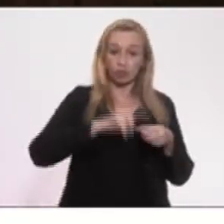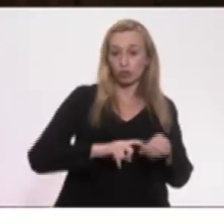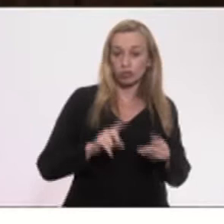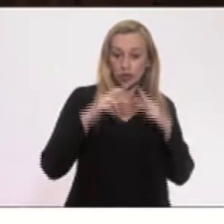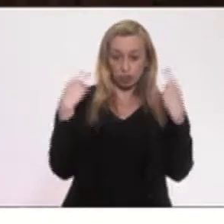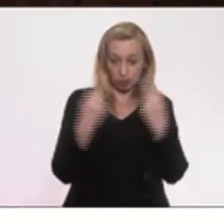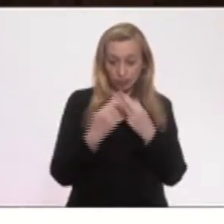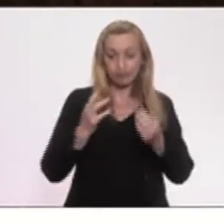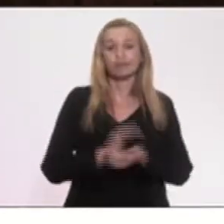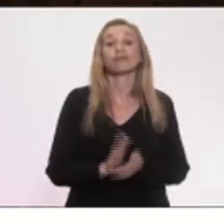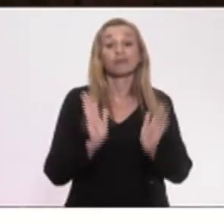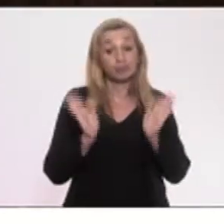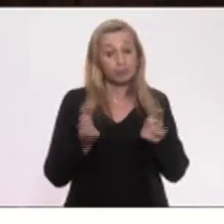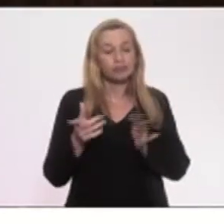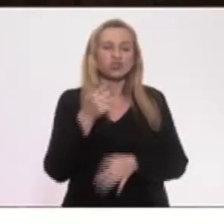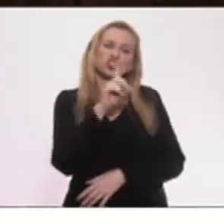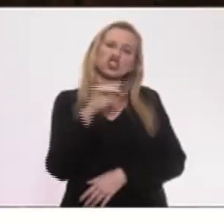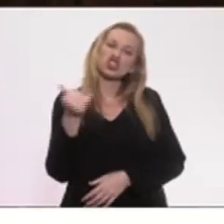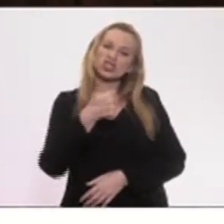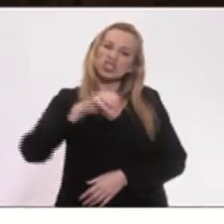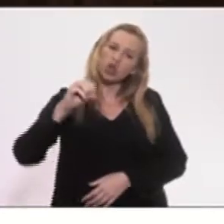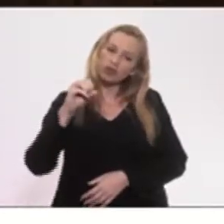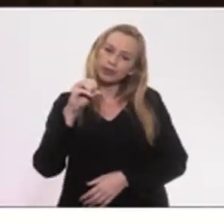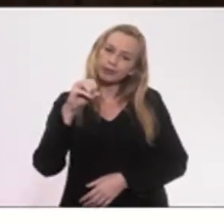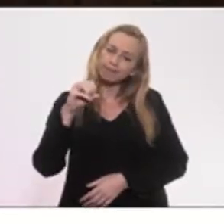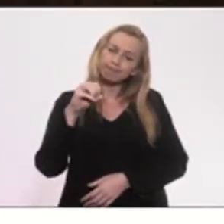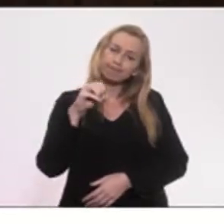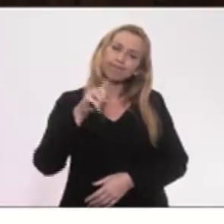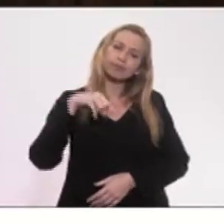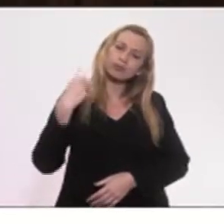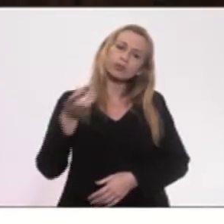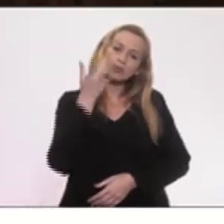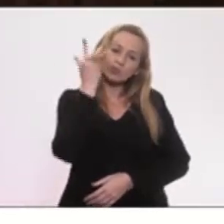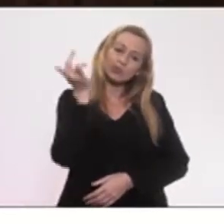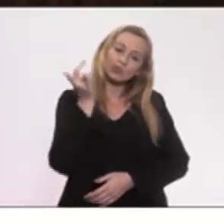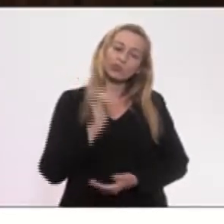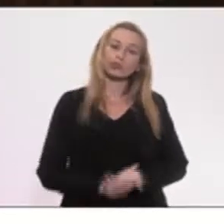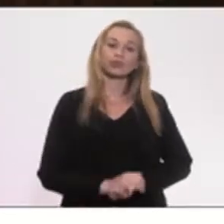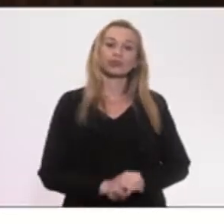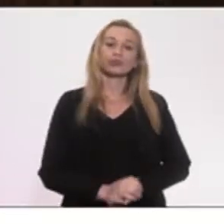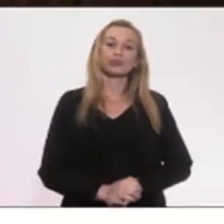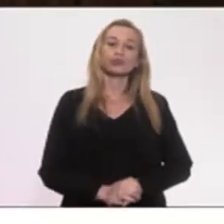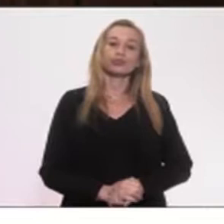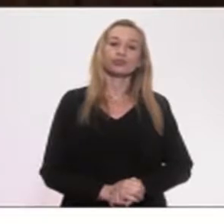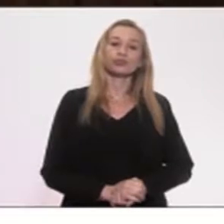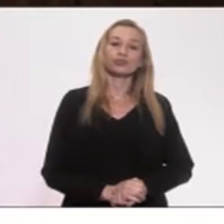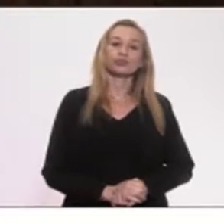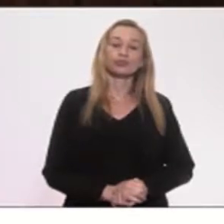reunir agora no dia 19, portanto, depois de amanhã. Os